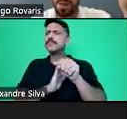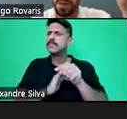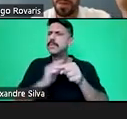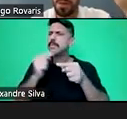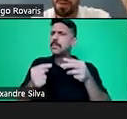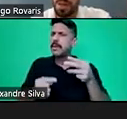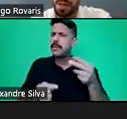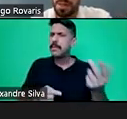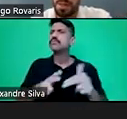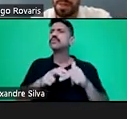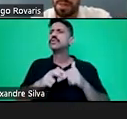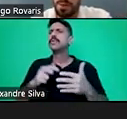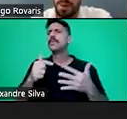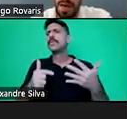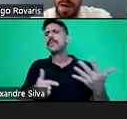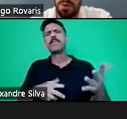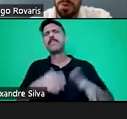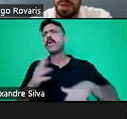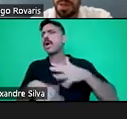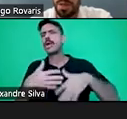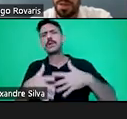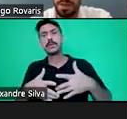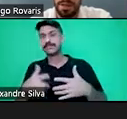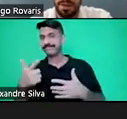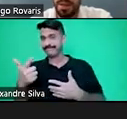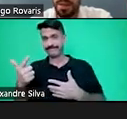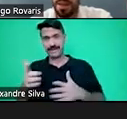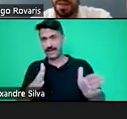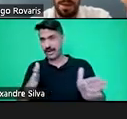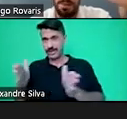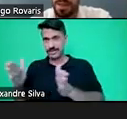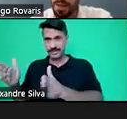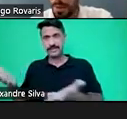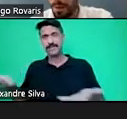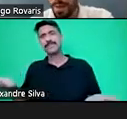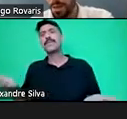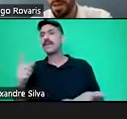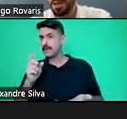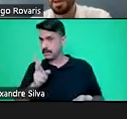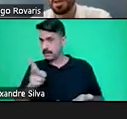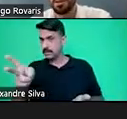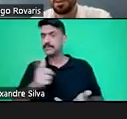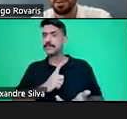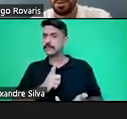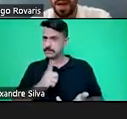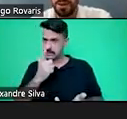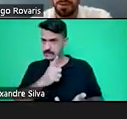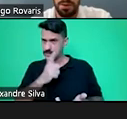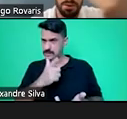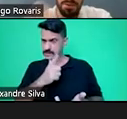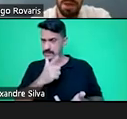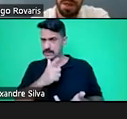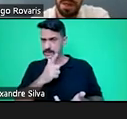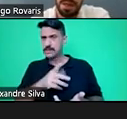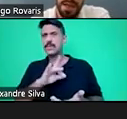isso, a gente vê que desorganização é algo que é bastante prevalente dentro dos